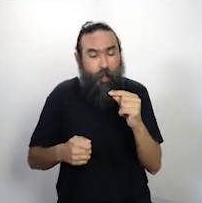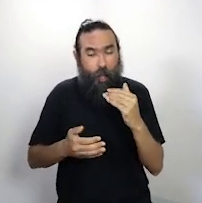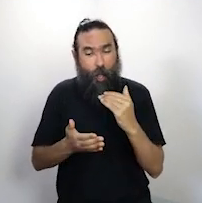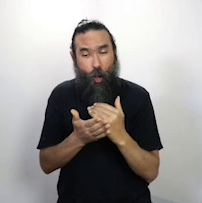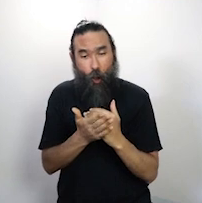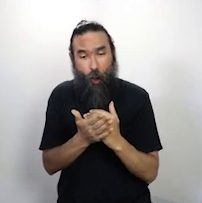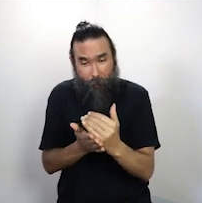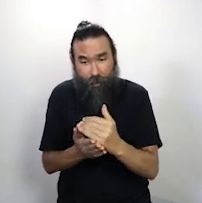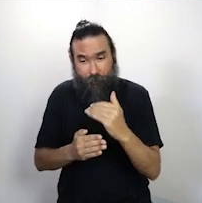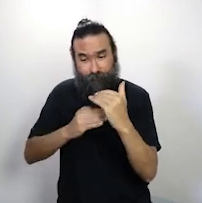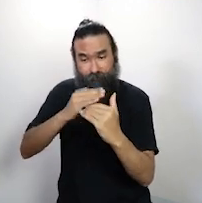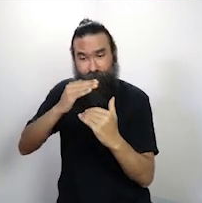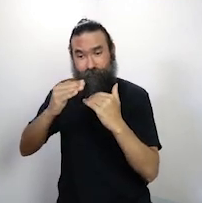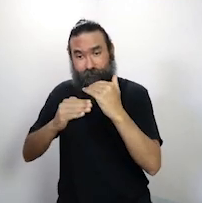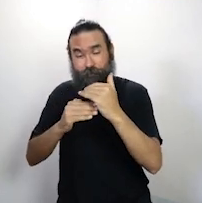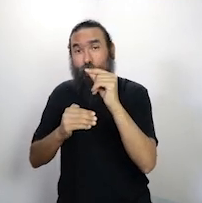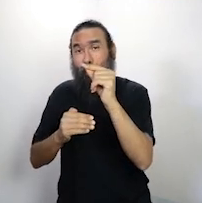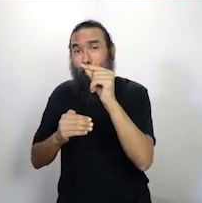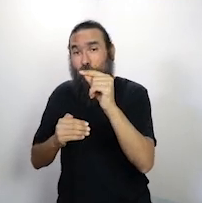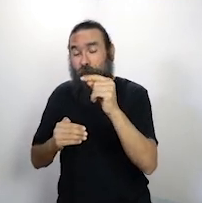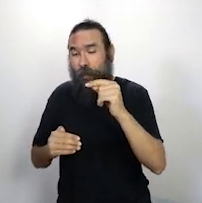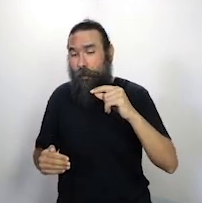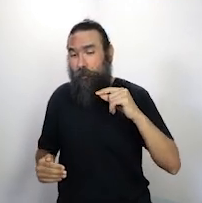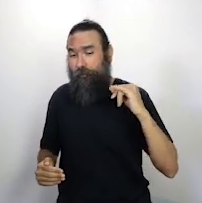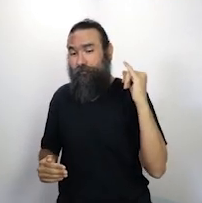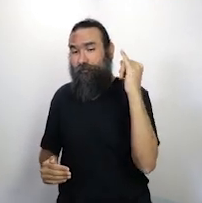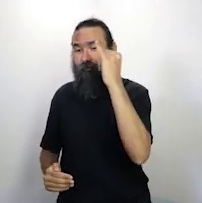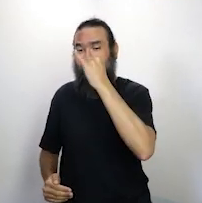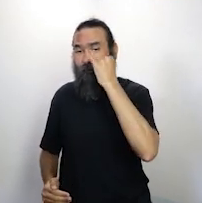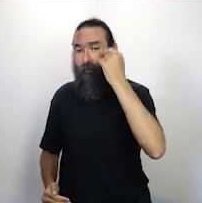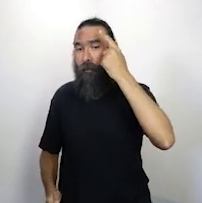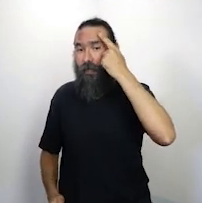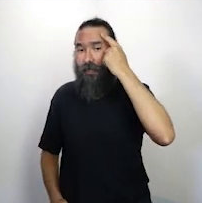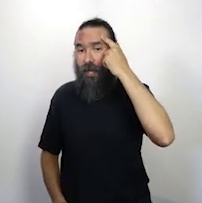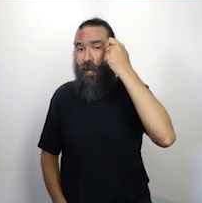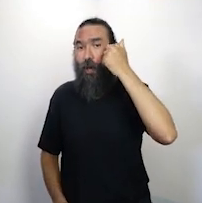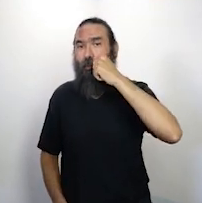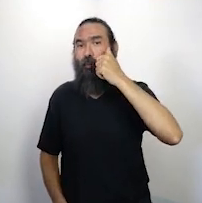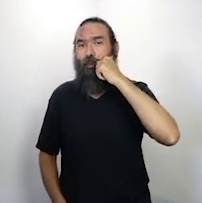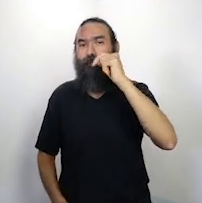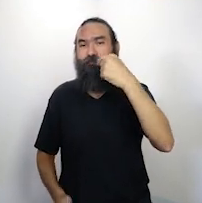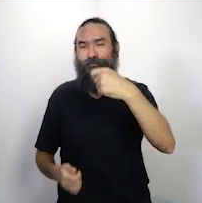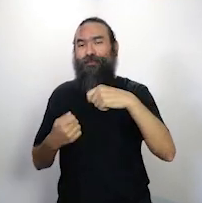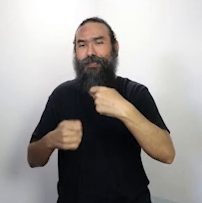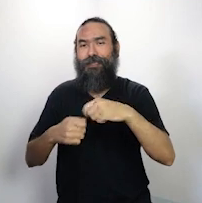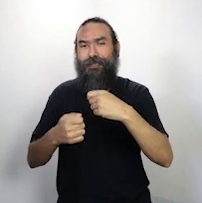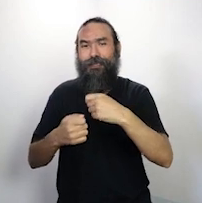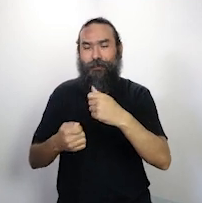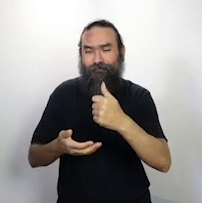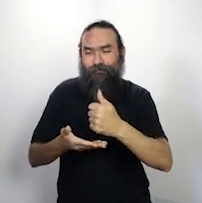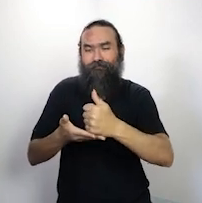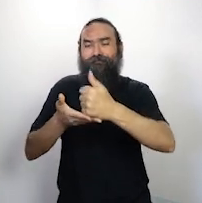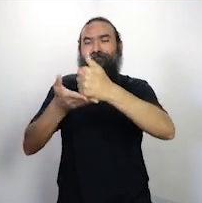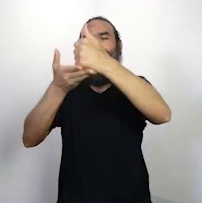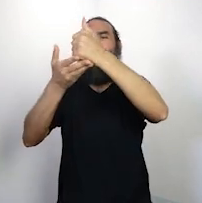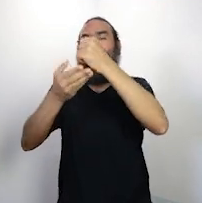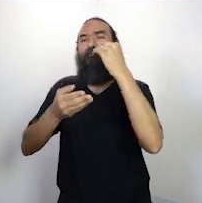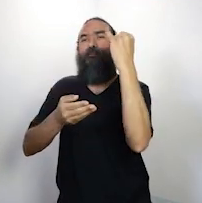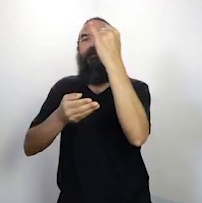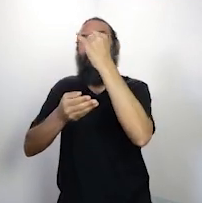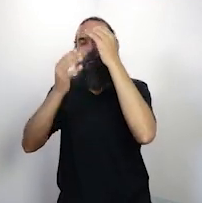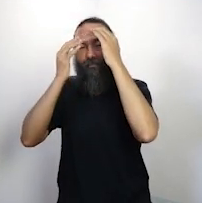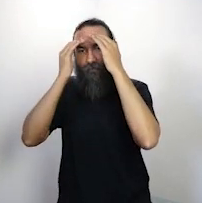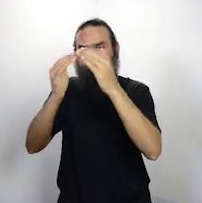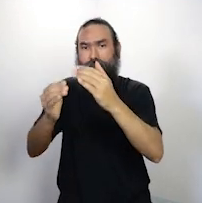que é trazer a mulher para o protagonismo, né, trazer o empoderamento feminino e o combate à violência. Essa é a principal bandeira do Baque